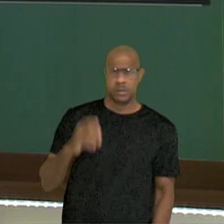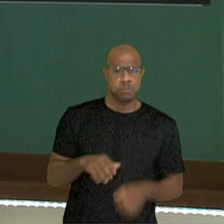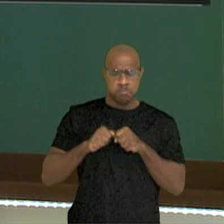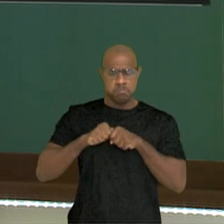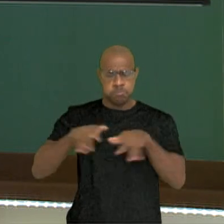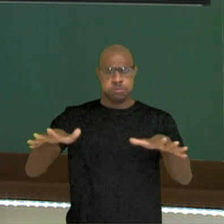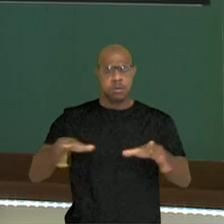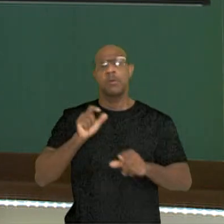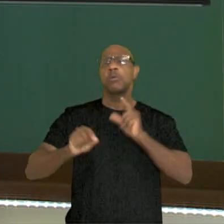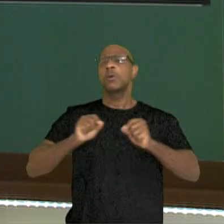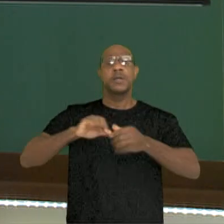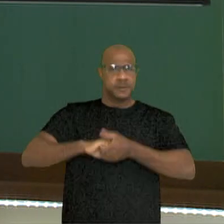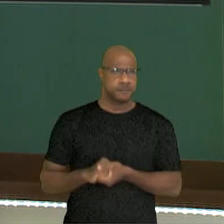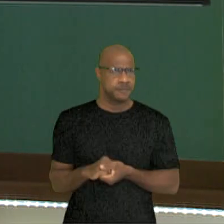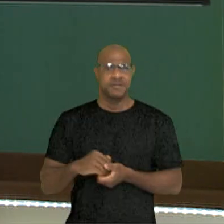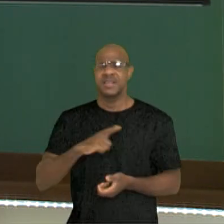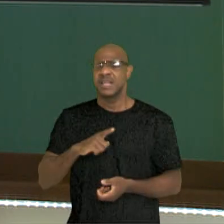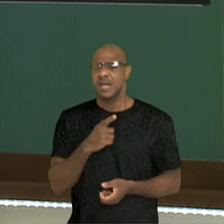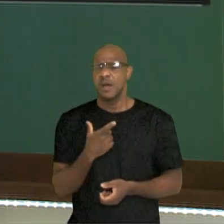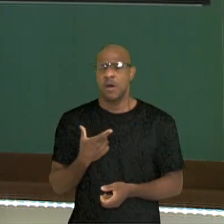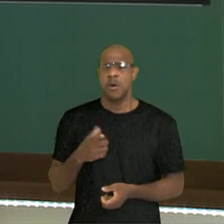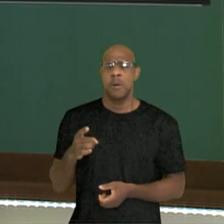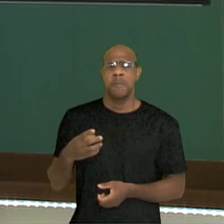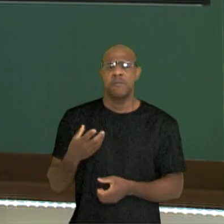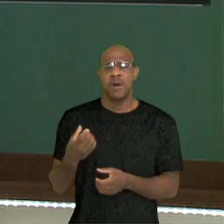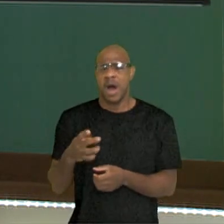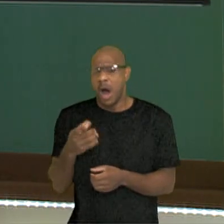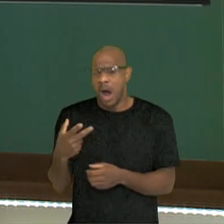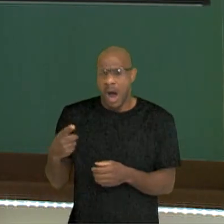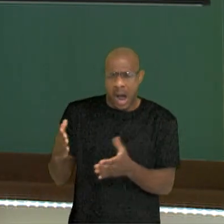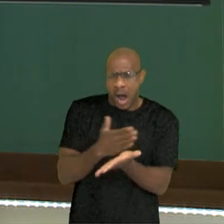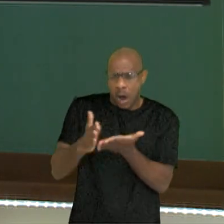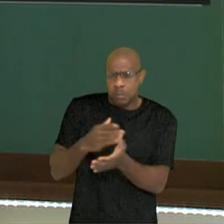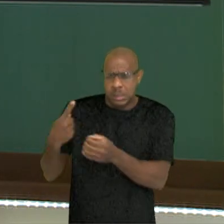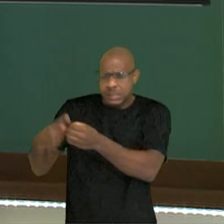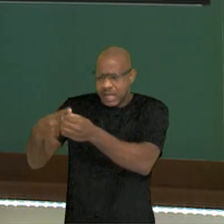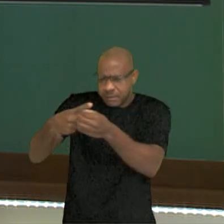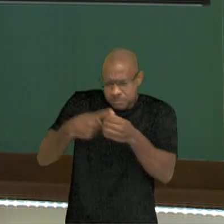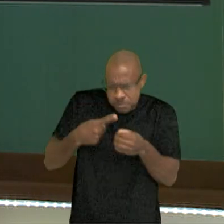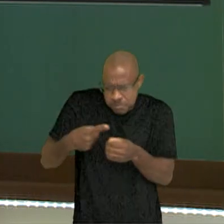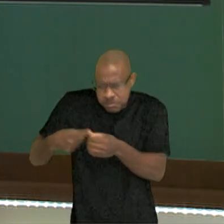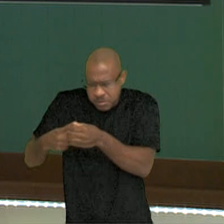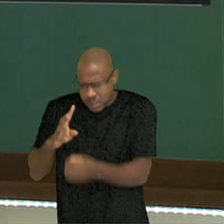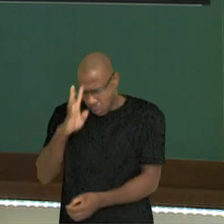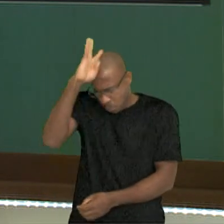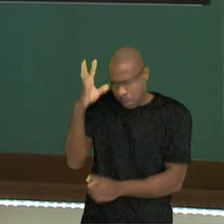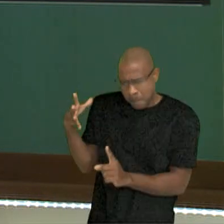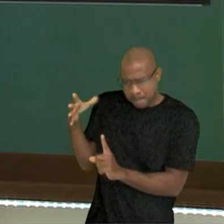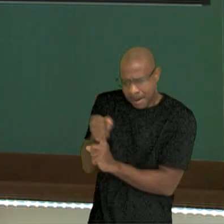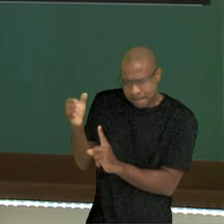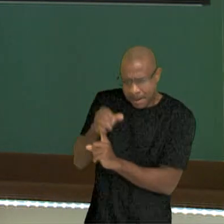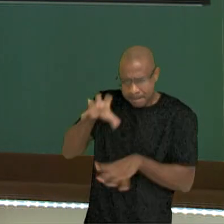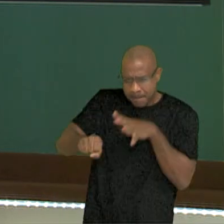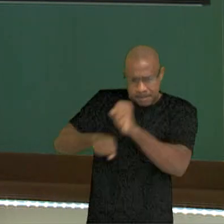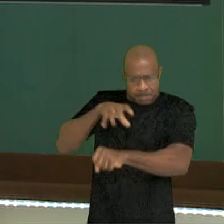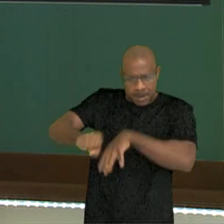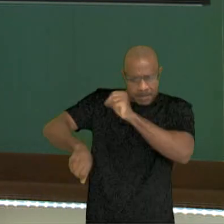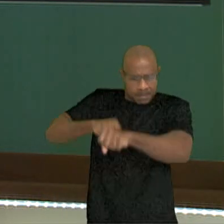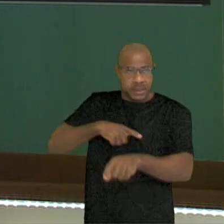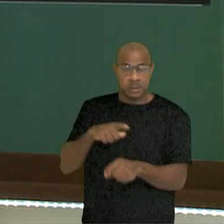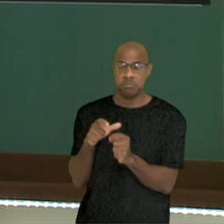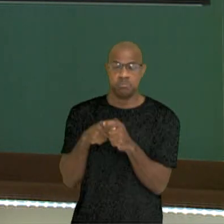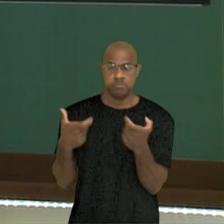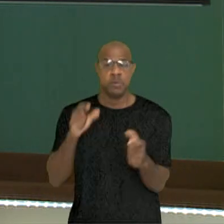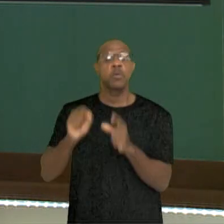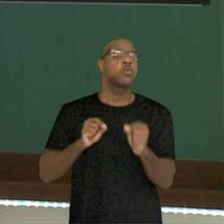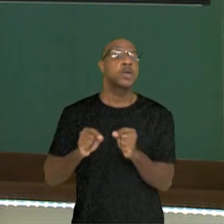gente vai ter muitas províncias que vão ficar sob o domínio romano. Com isso vai aumentar também a escravidão, né,